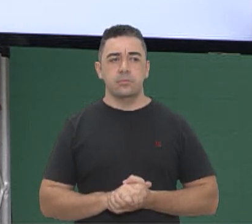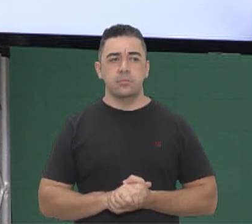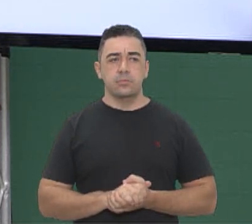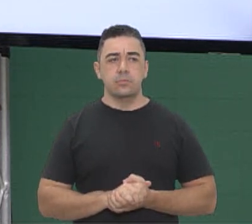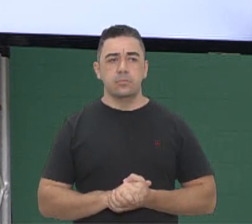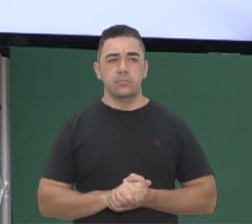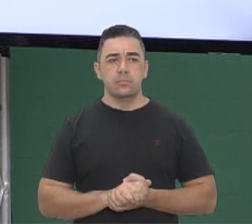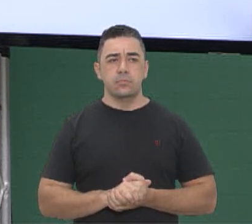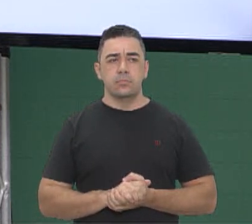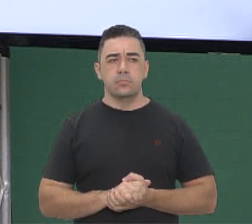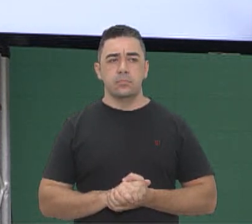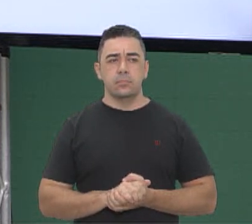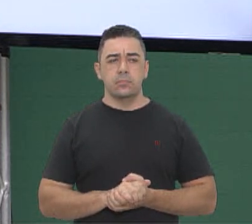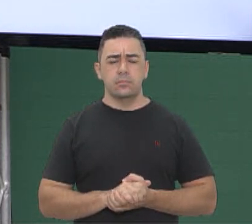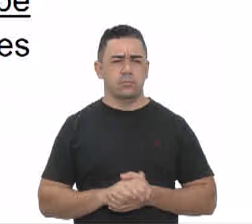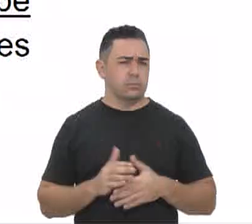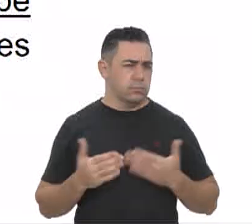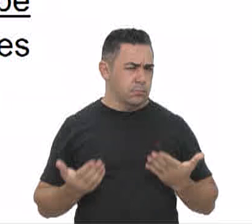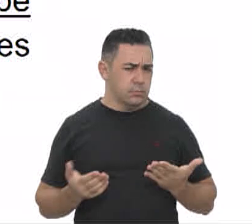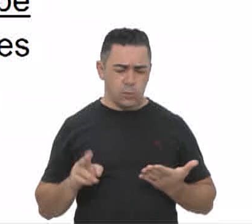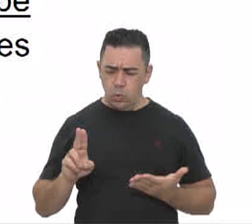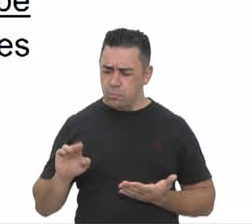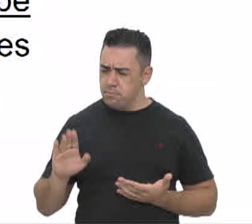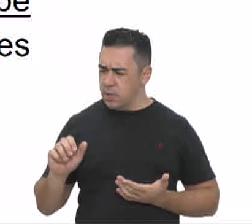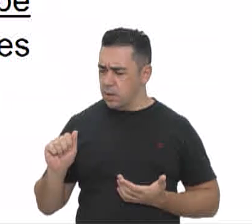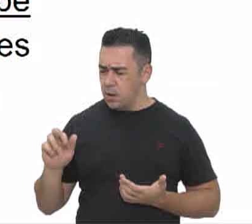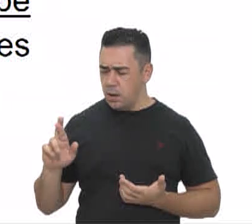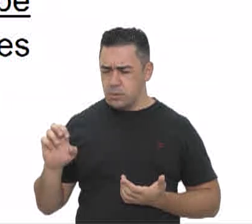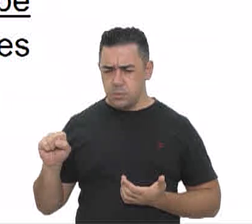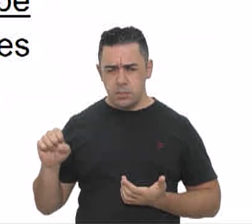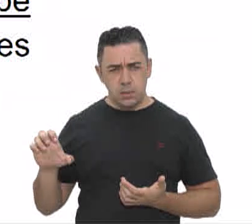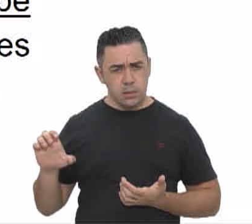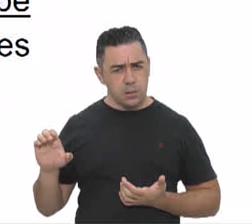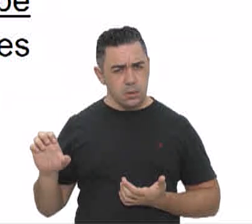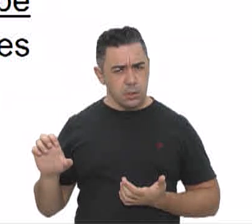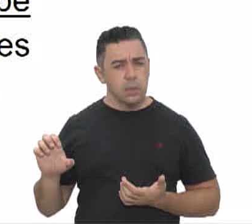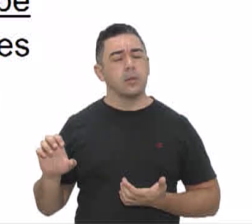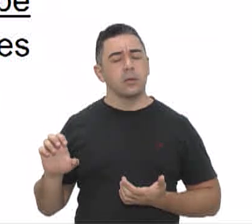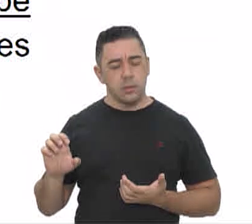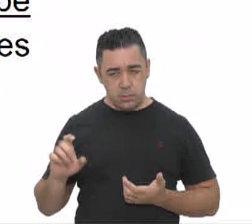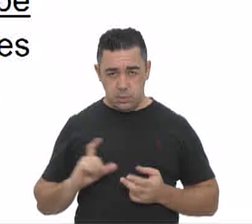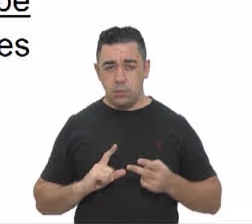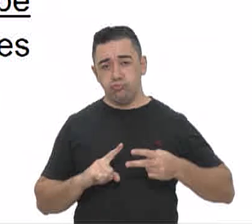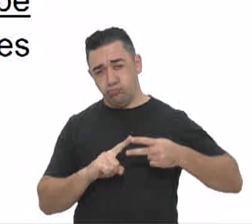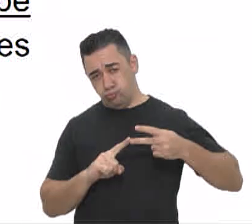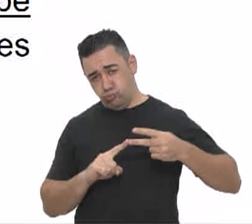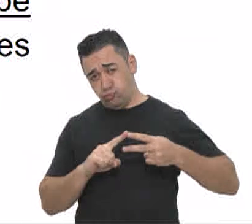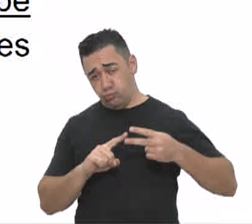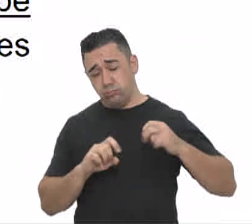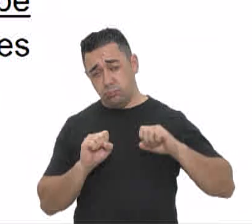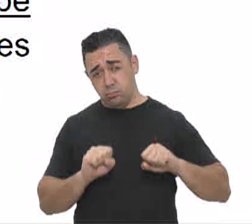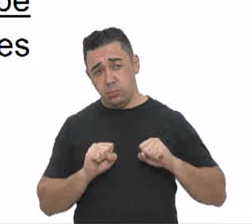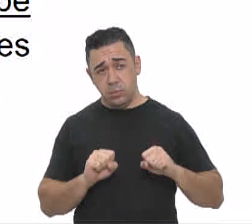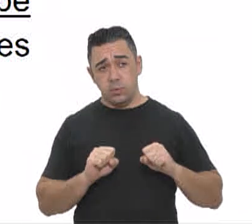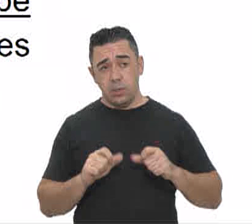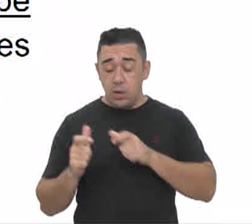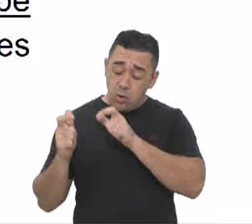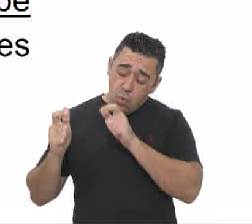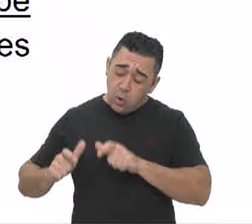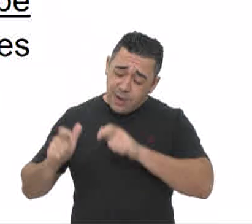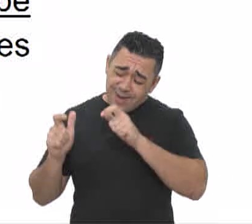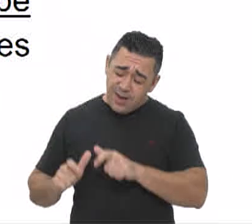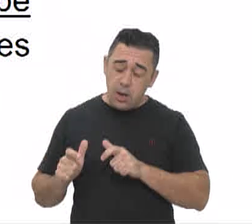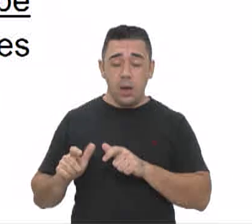localiza. Ué, mas não era ubicar-se? Se ubica? Duas possibilidades também. Se localiza,